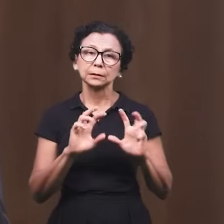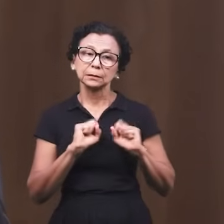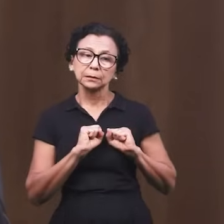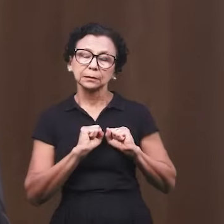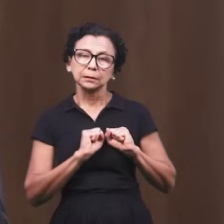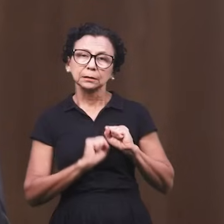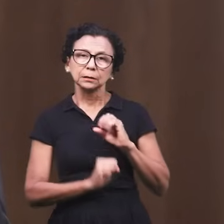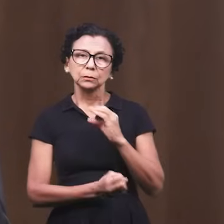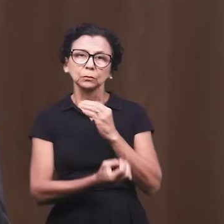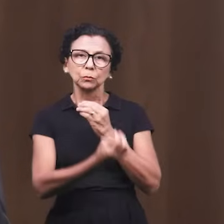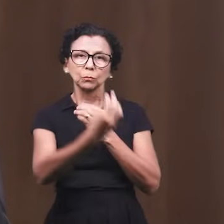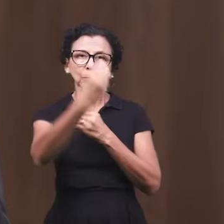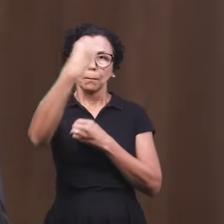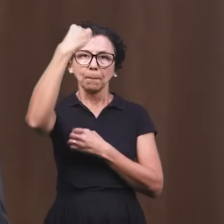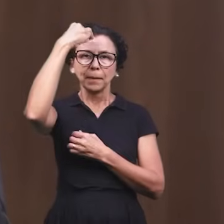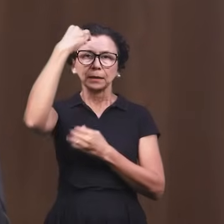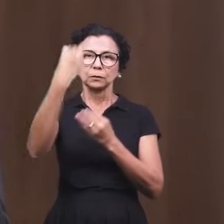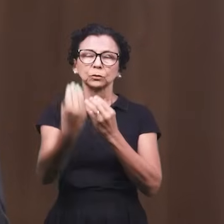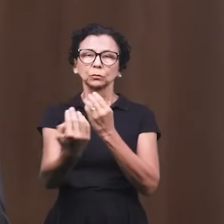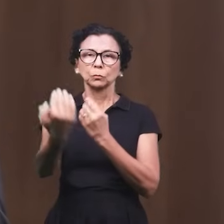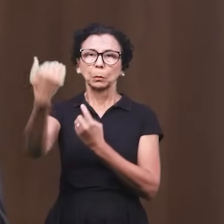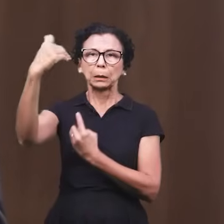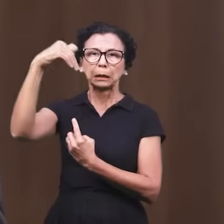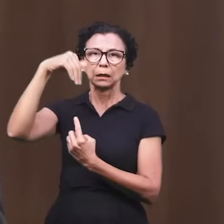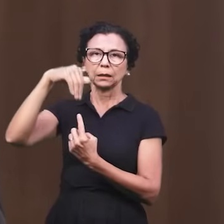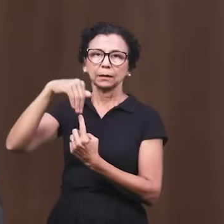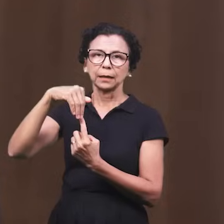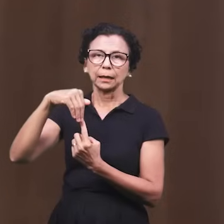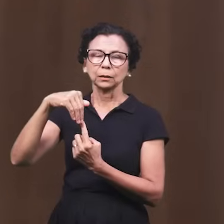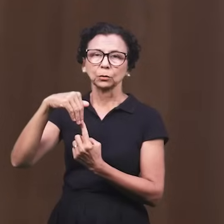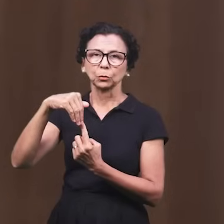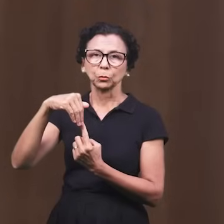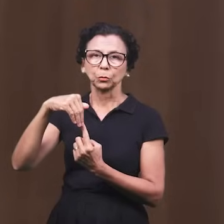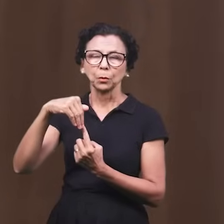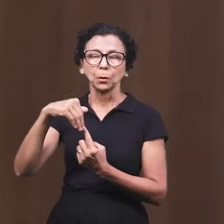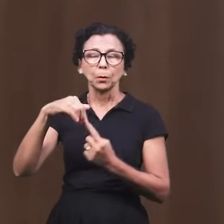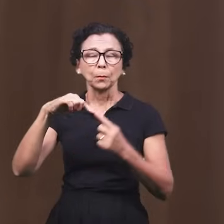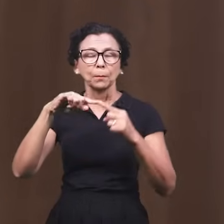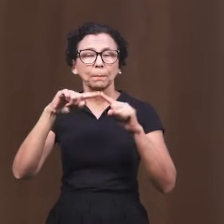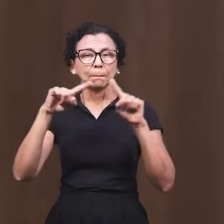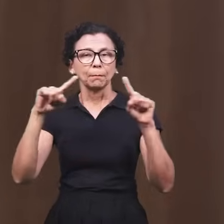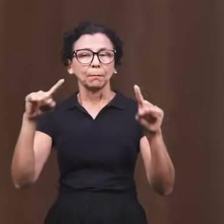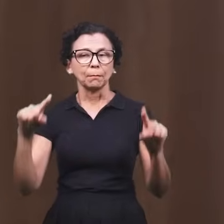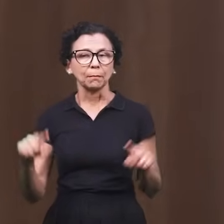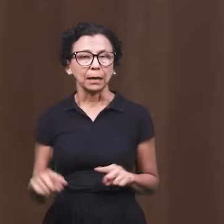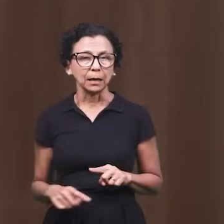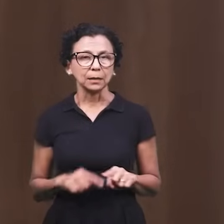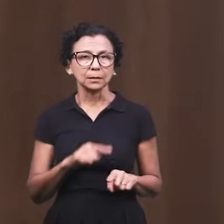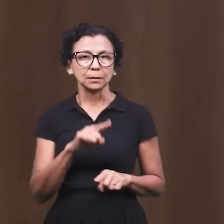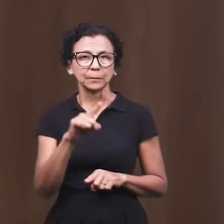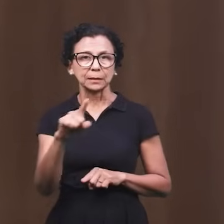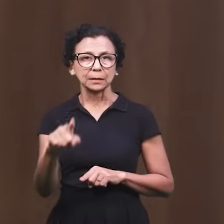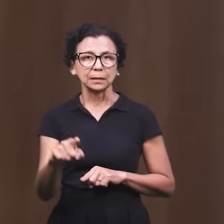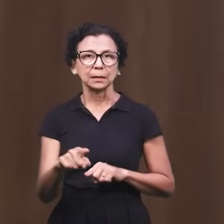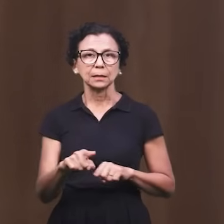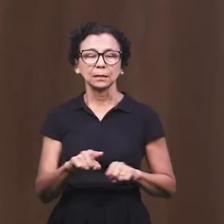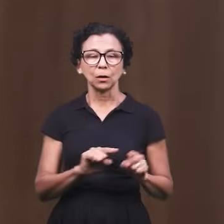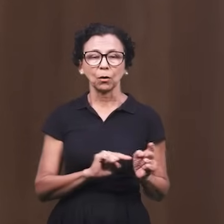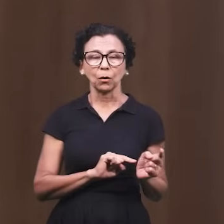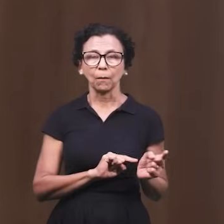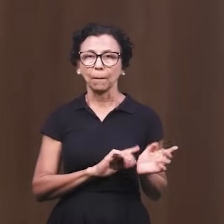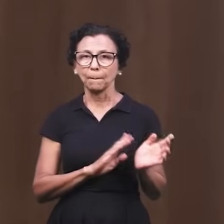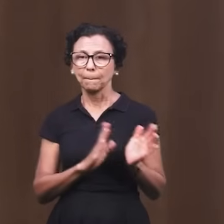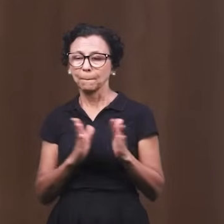o servo de Deus ele tem que procurar não participar de más conversações, porque elas corrompem. Então, você